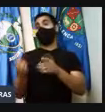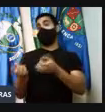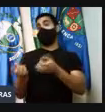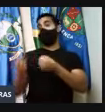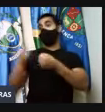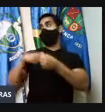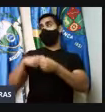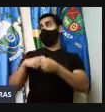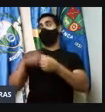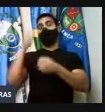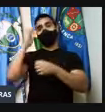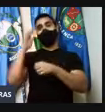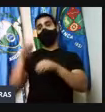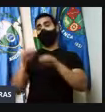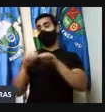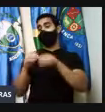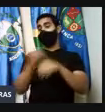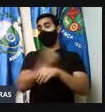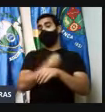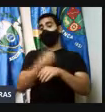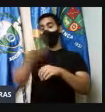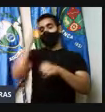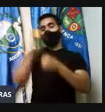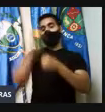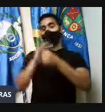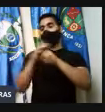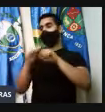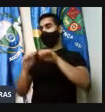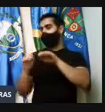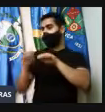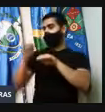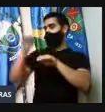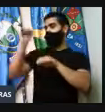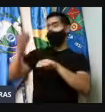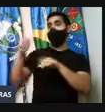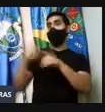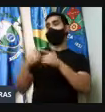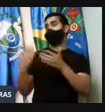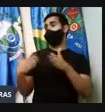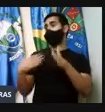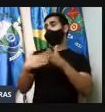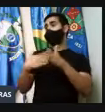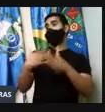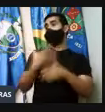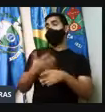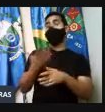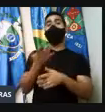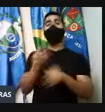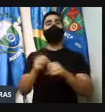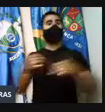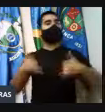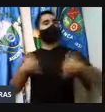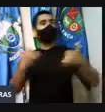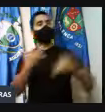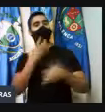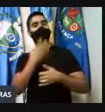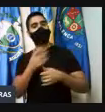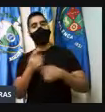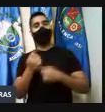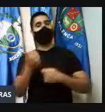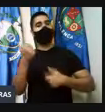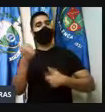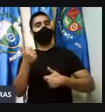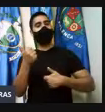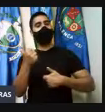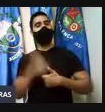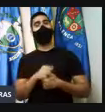eu acho que vai aumentar mais ainda, porque todo mundo sabe que já estamos chegando no final do ano, todo mundo quer fazer festa no final do ano.